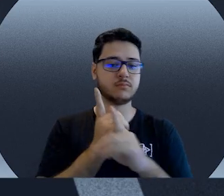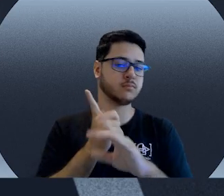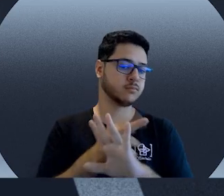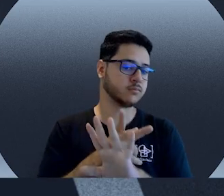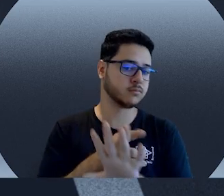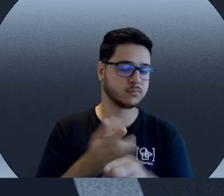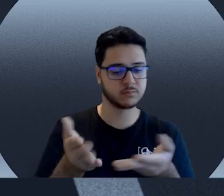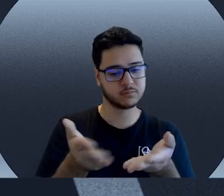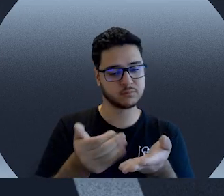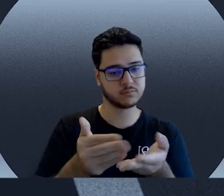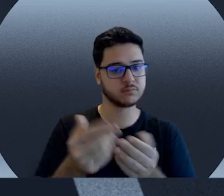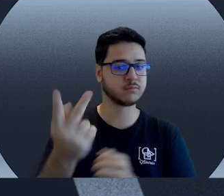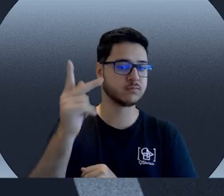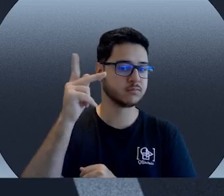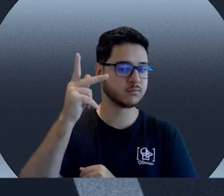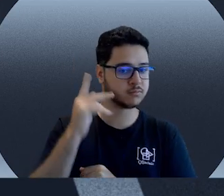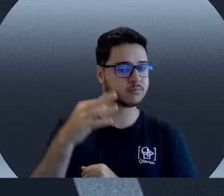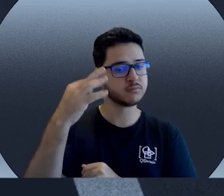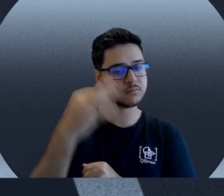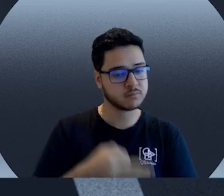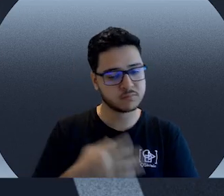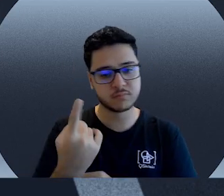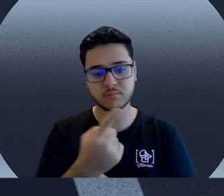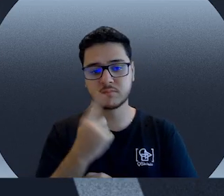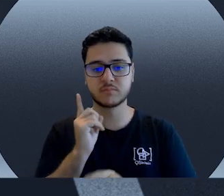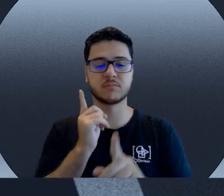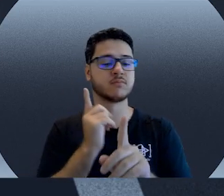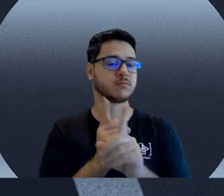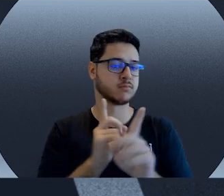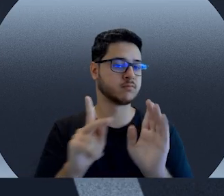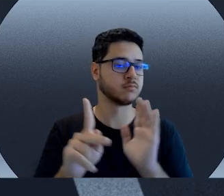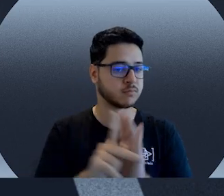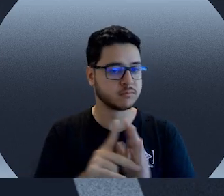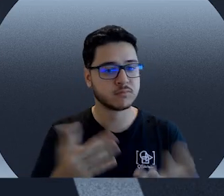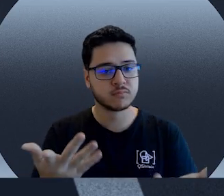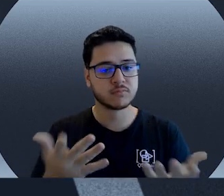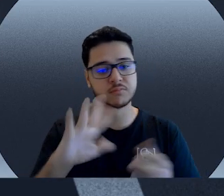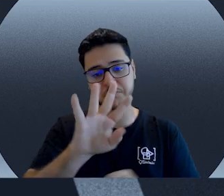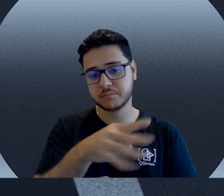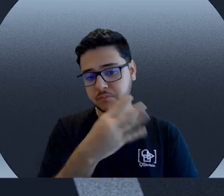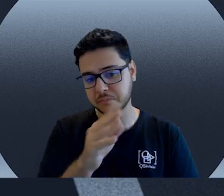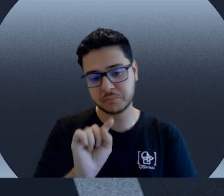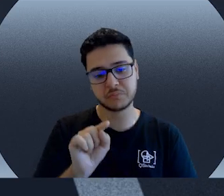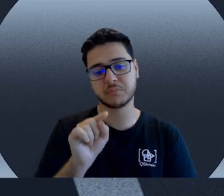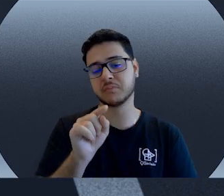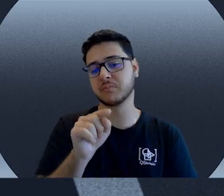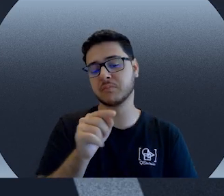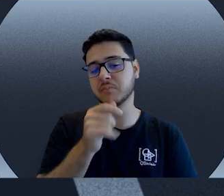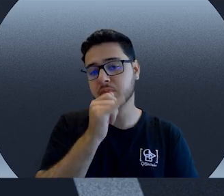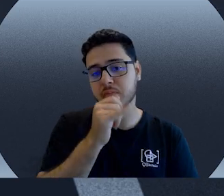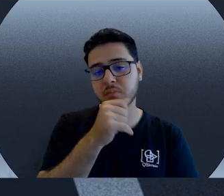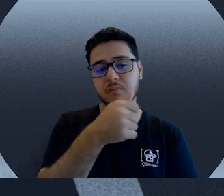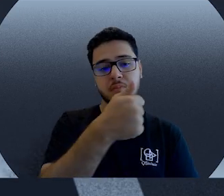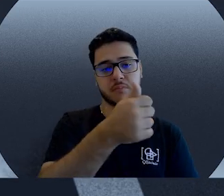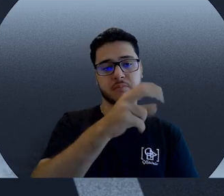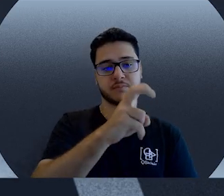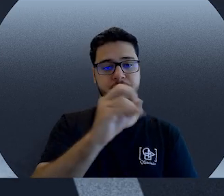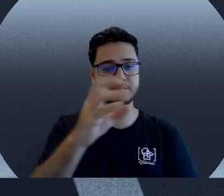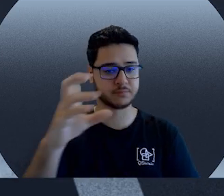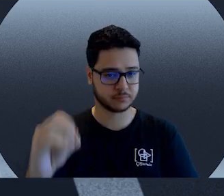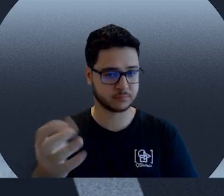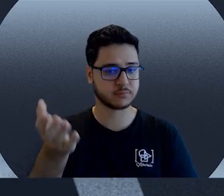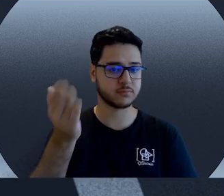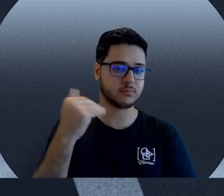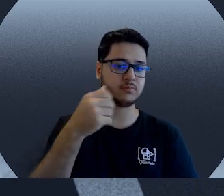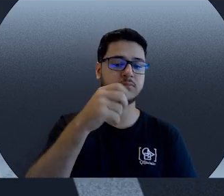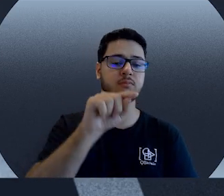muito em livros de história, né? Que é muito comum que a gente encontre imagens pinturas de 1500, 1600, retratando